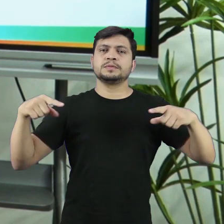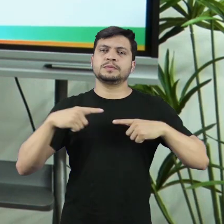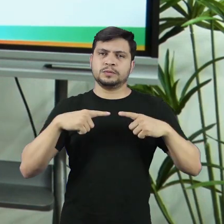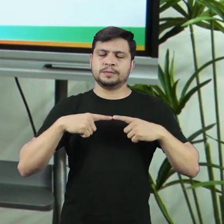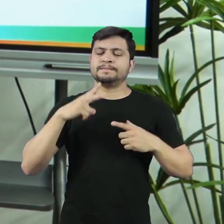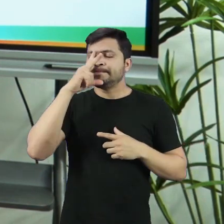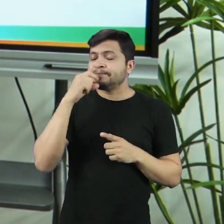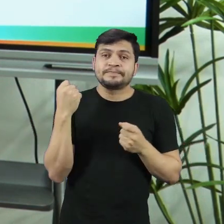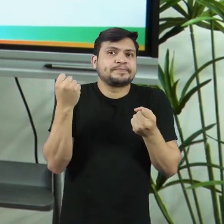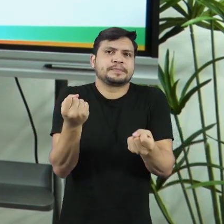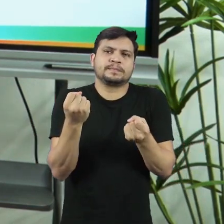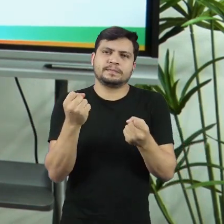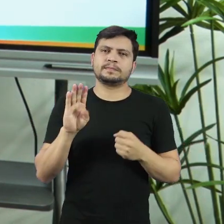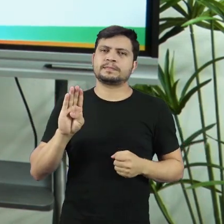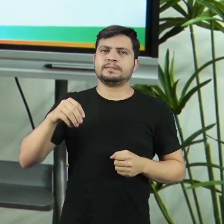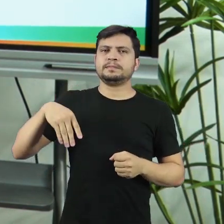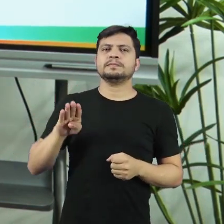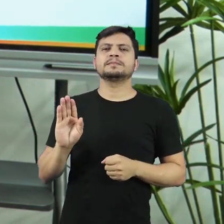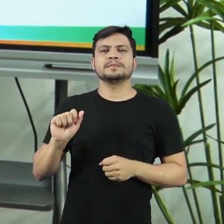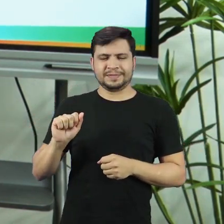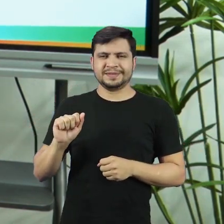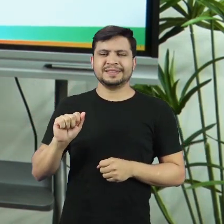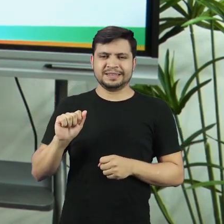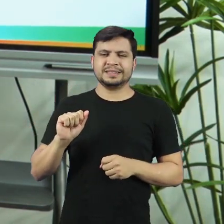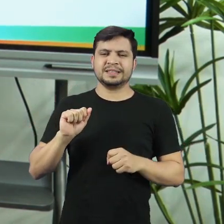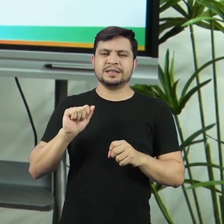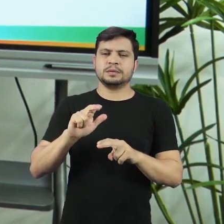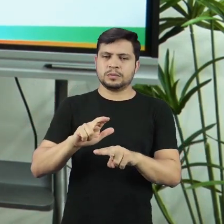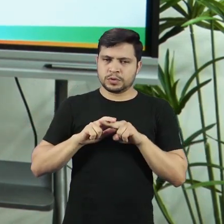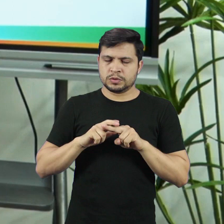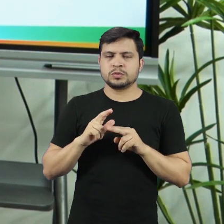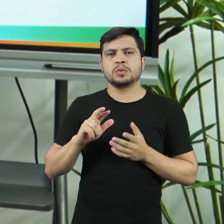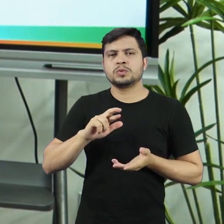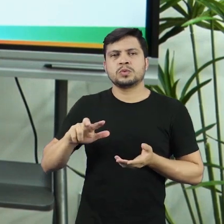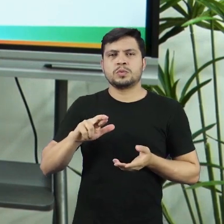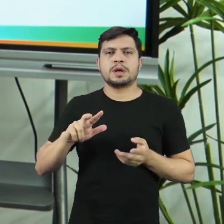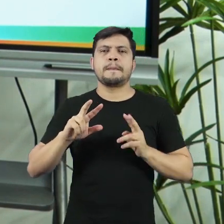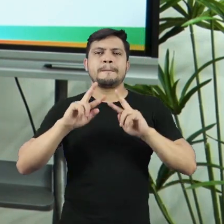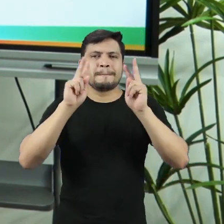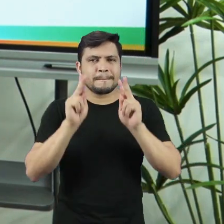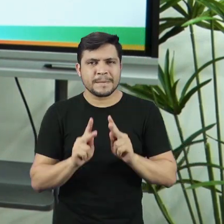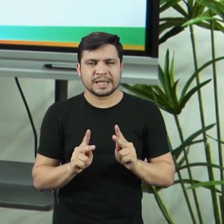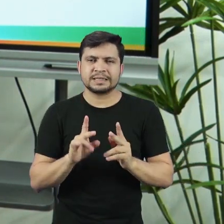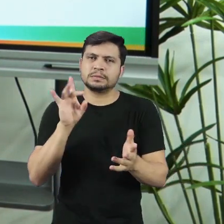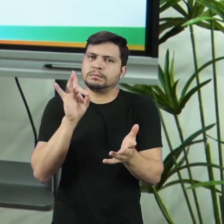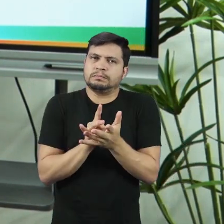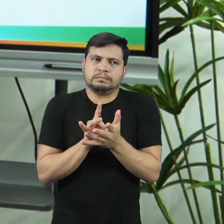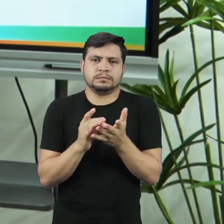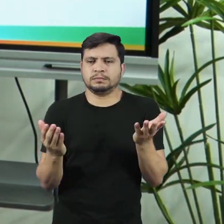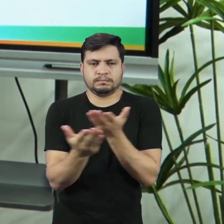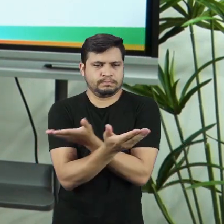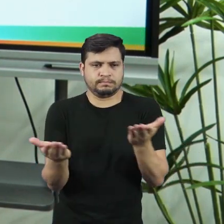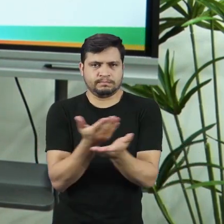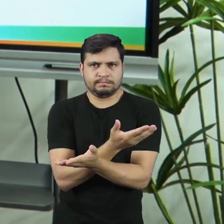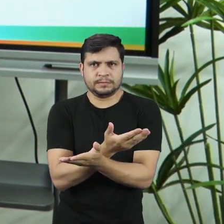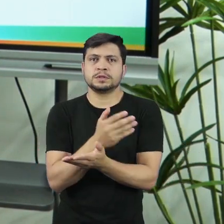várias vezes. E talvez por isso, por não conseguir ser uma paz que apaziguasse todos os ânimos naquele período, mas também por não